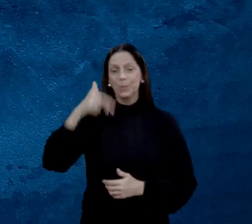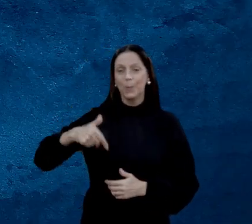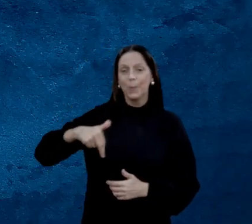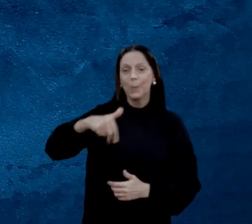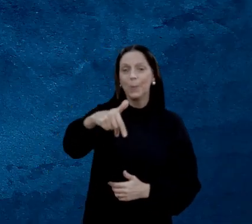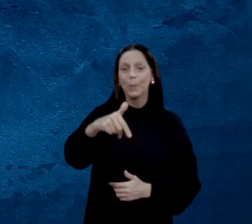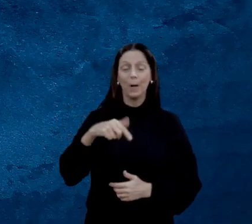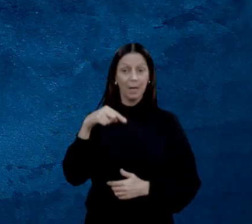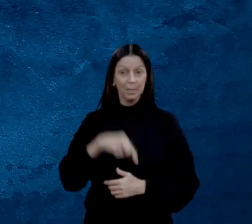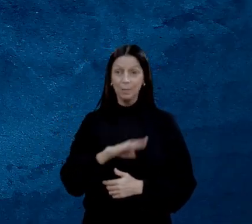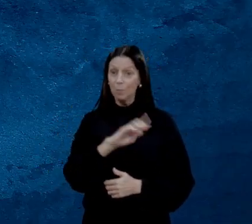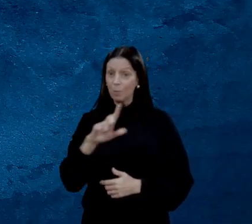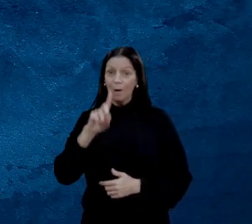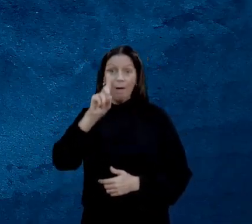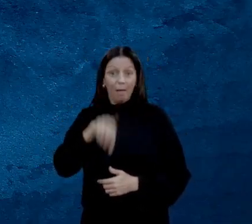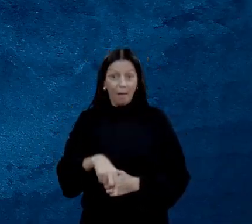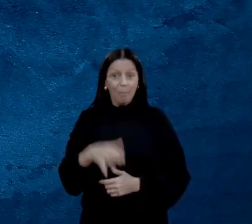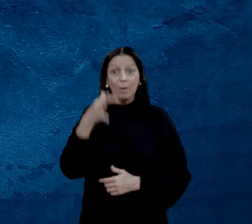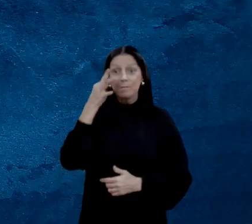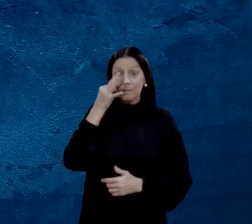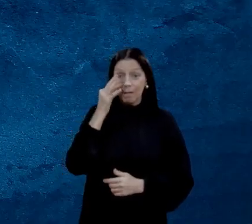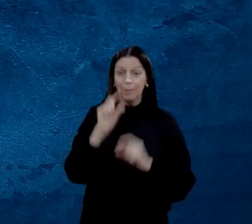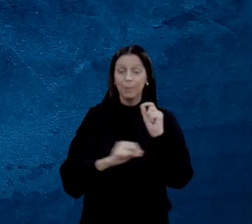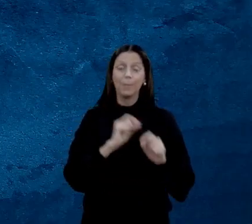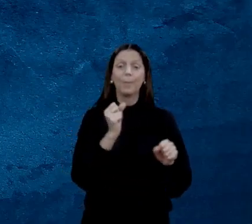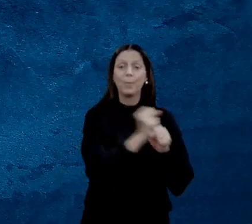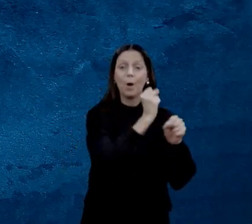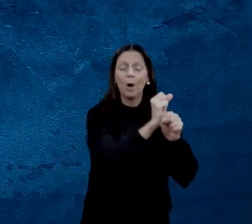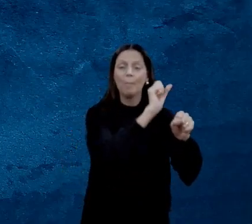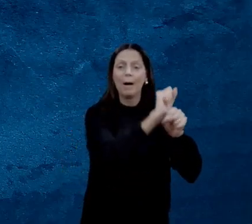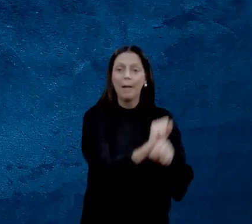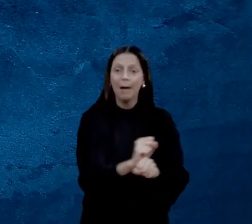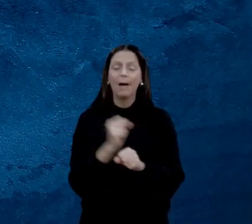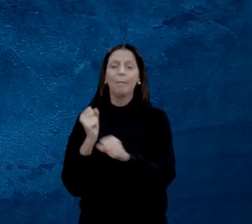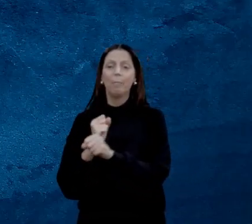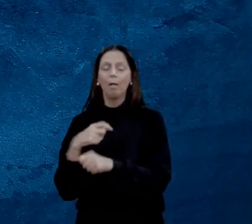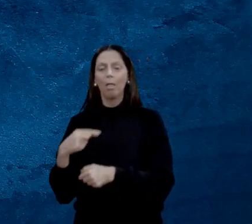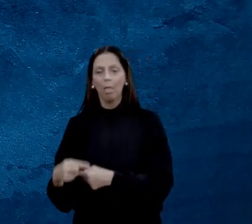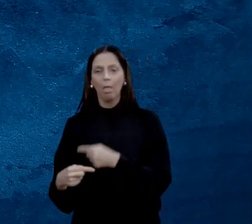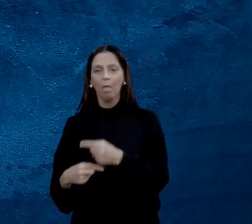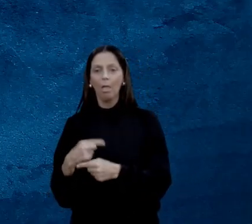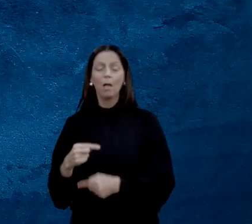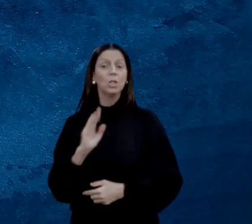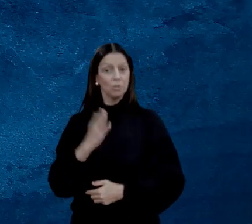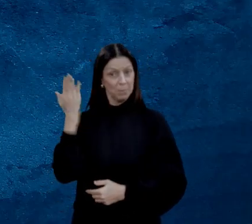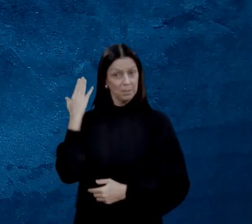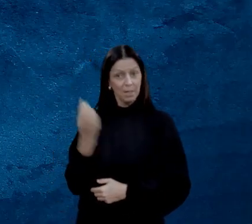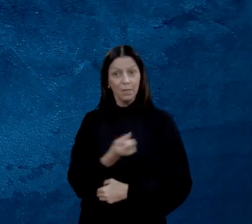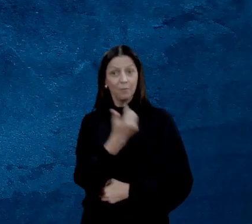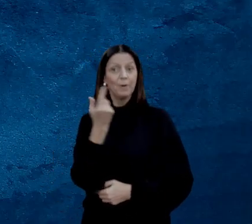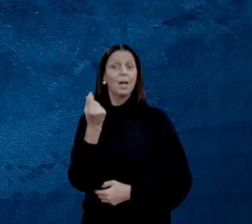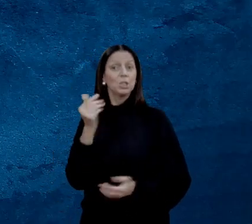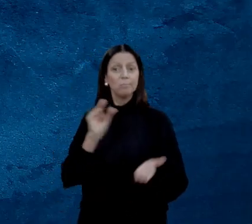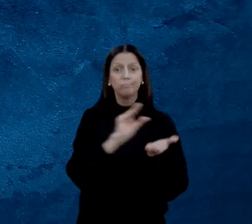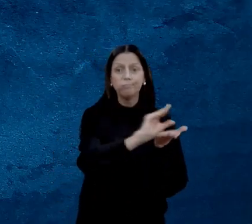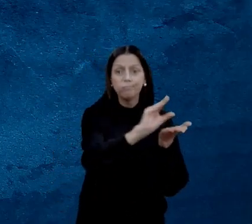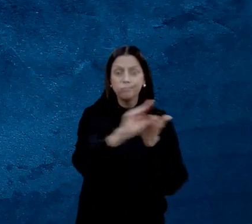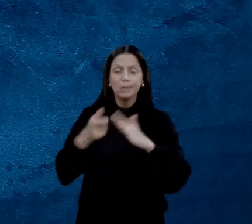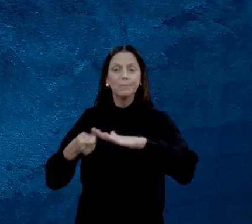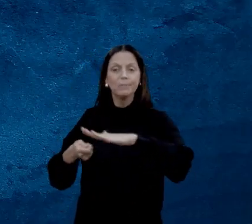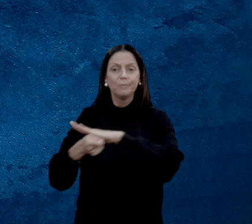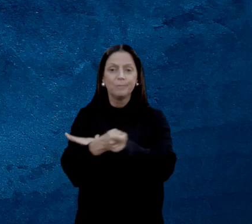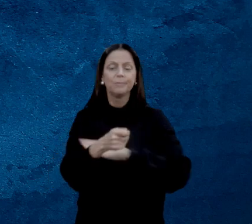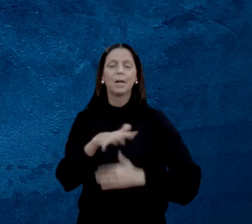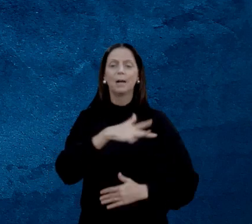virou um cenário, né, de obras abandonadas, obras paralisadas, obras que não andam. Muitos recursos a gente trouxe aí para diversas obras na cidade, para investimentos na área